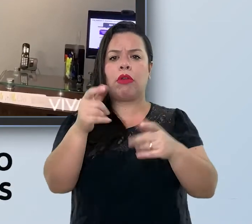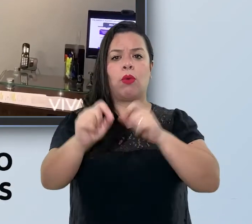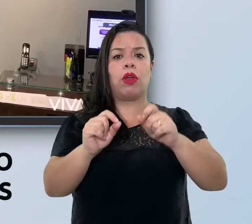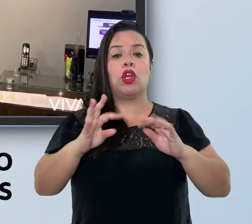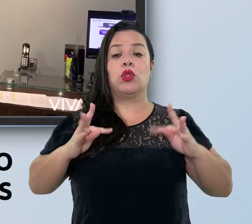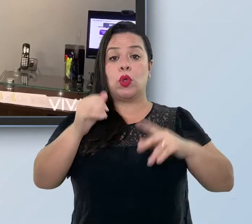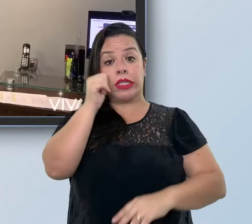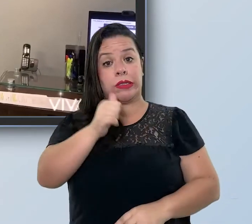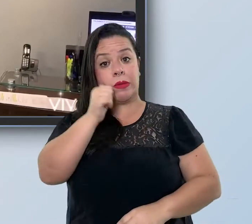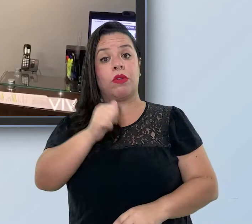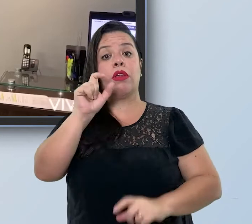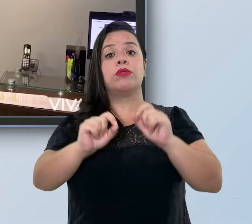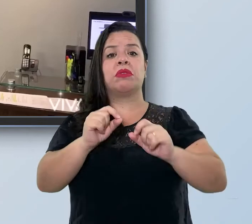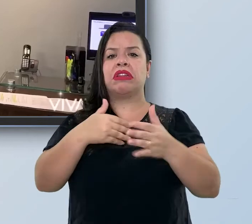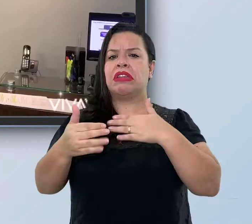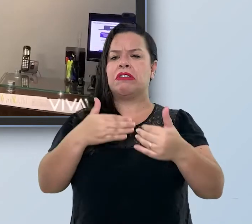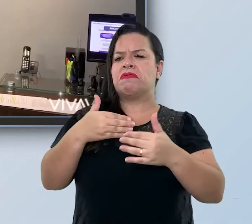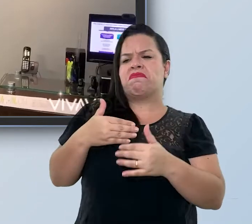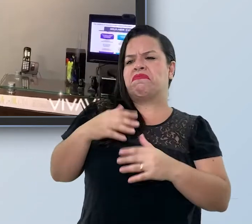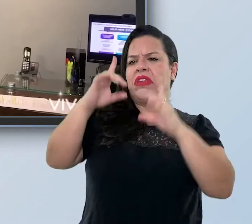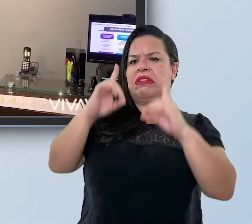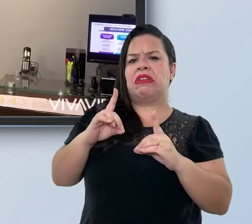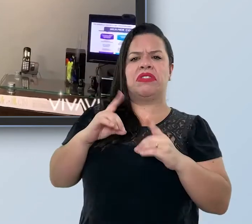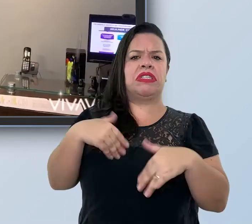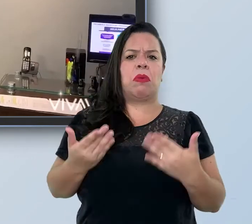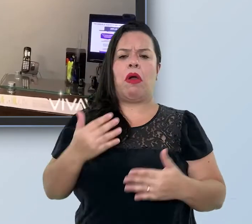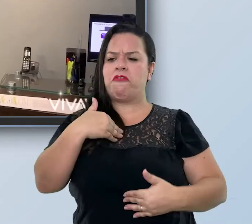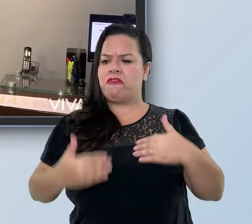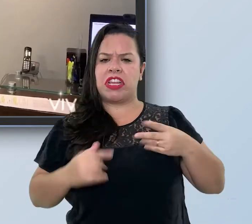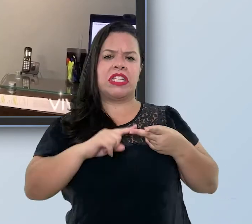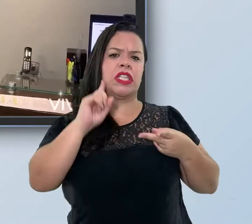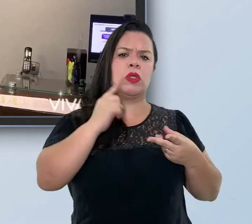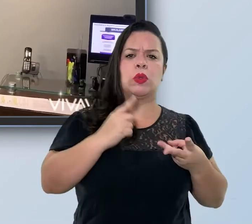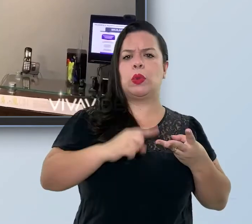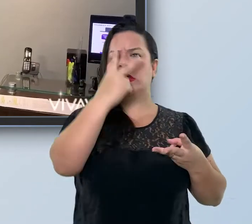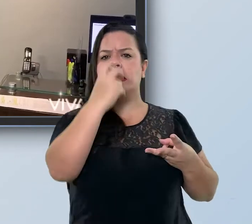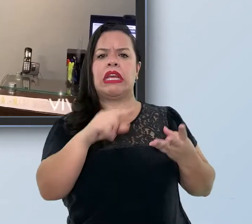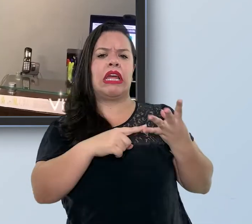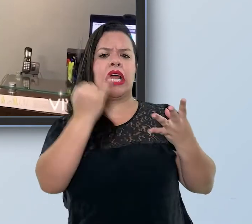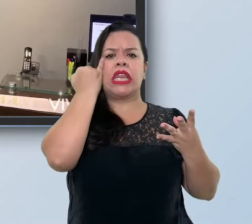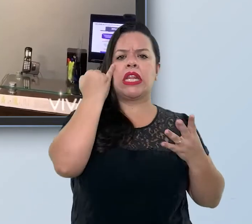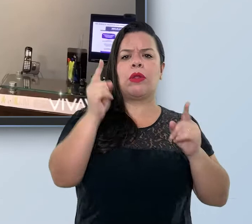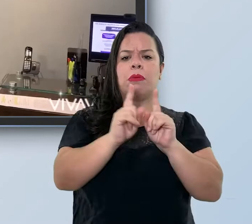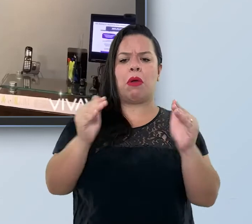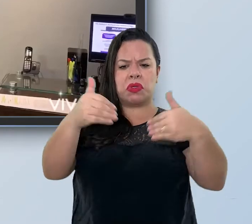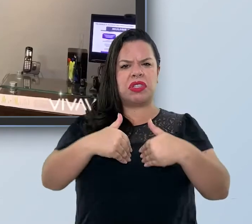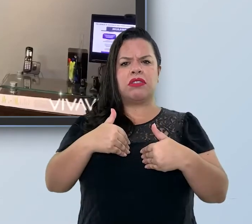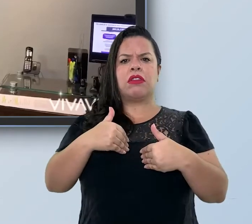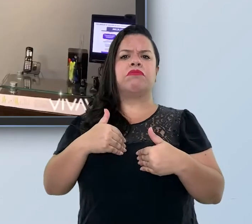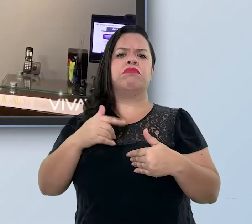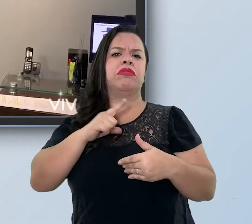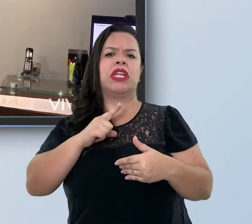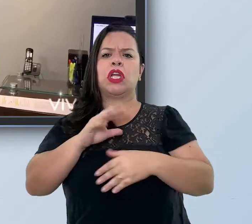busca todas as mulheres com deficiência, independentemente da deficiência. Pode ser física, auditiva, visual, intelectual,